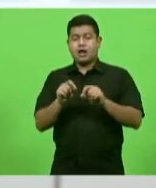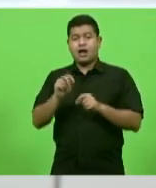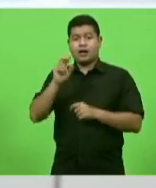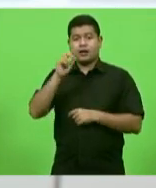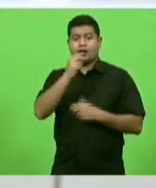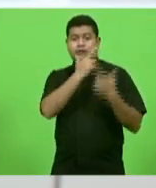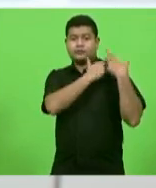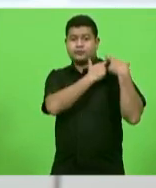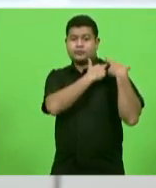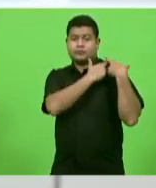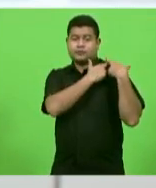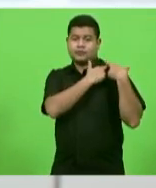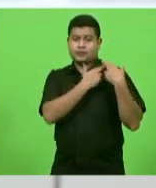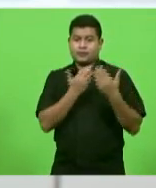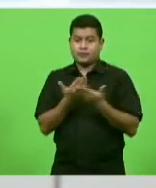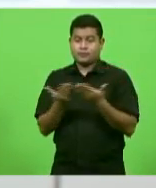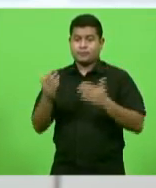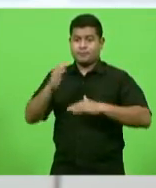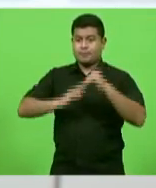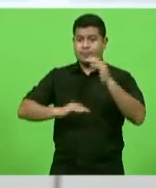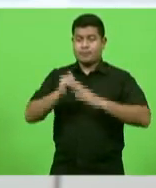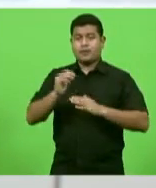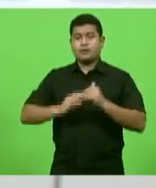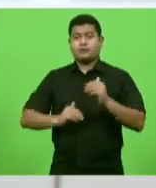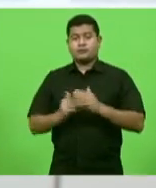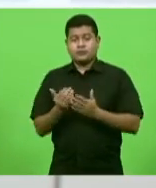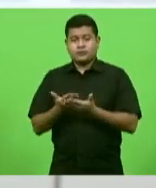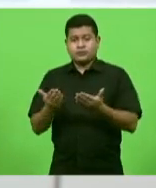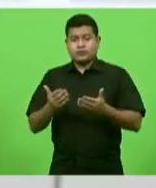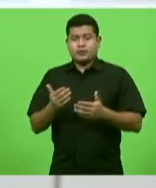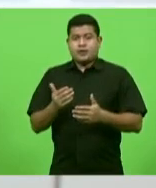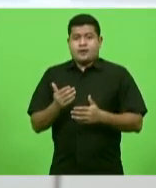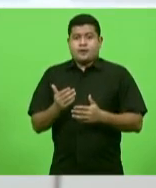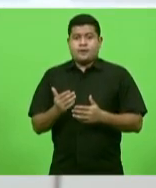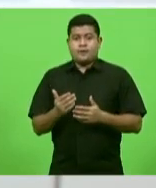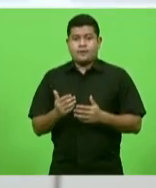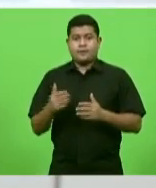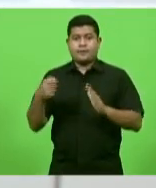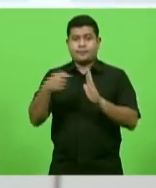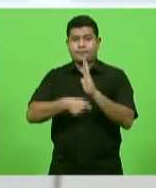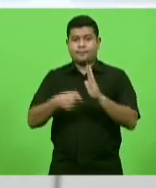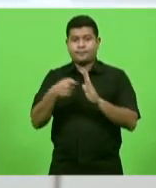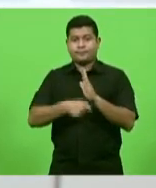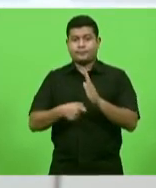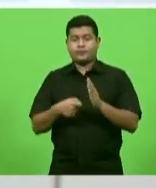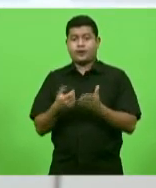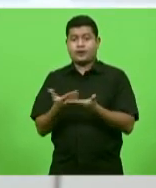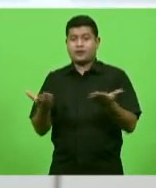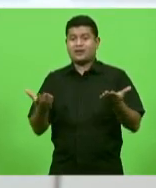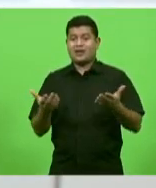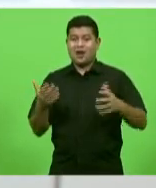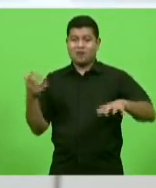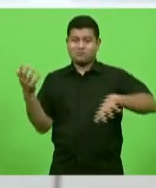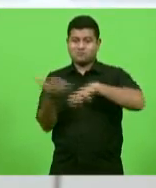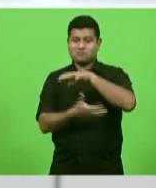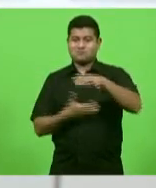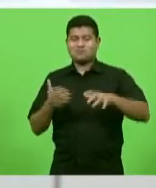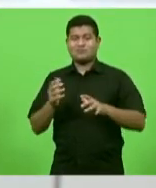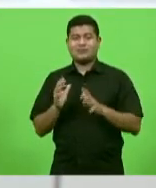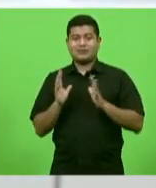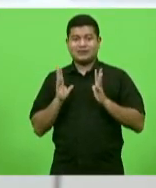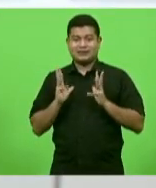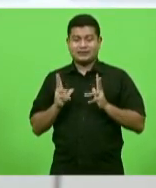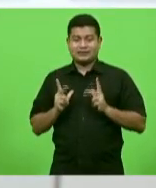ações indispensáveis ao pleno eficiência que enfrentamento do Caos sanitário e já era experimentado